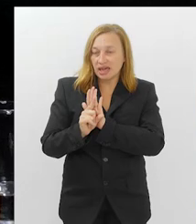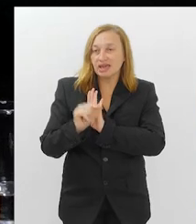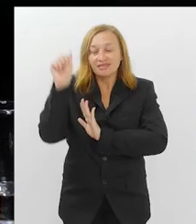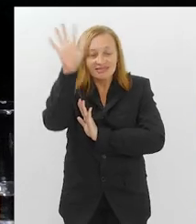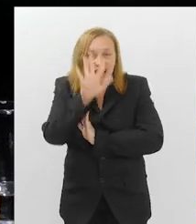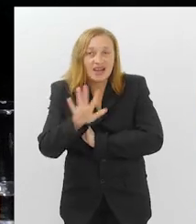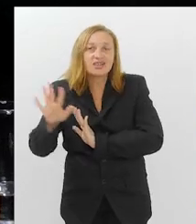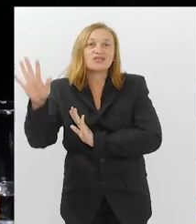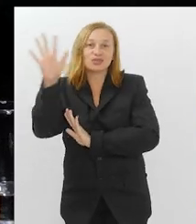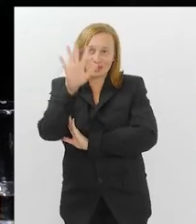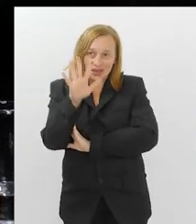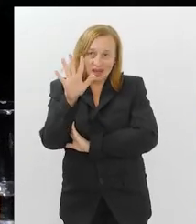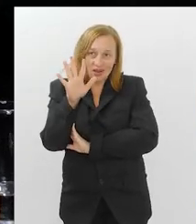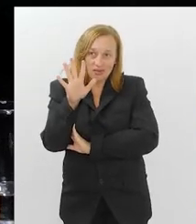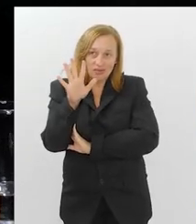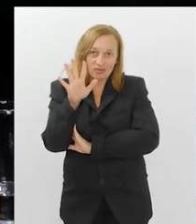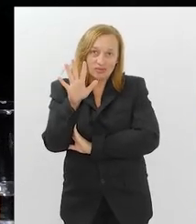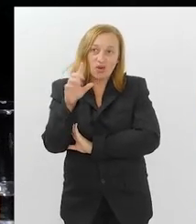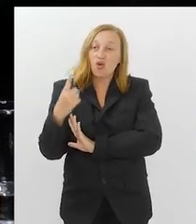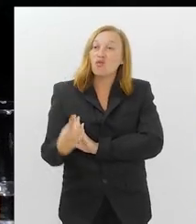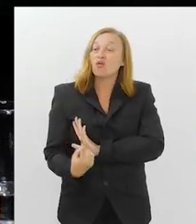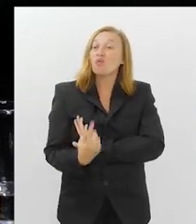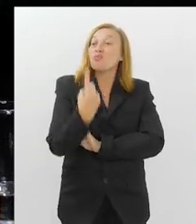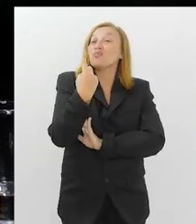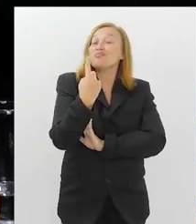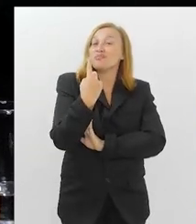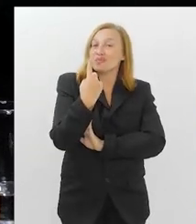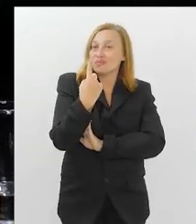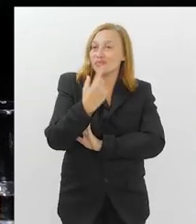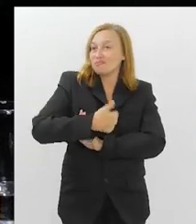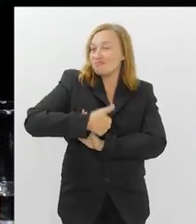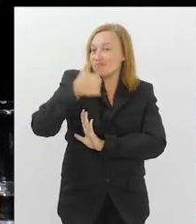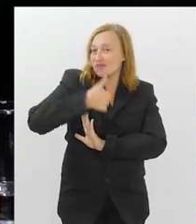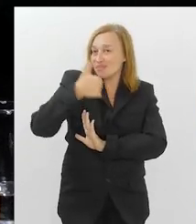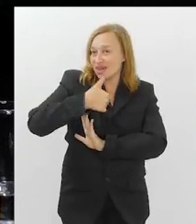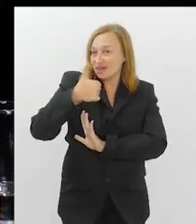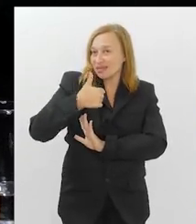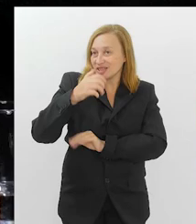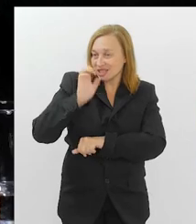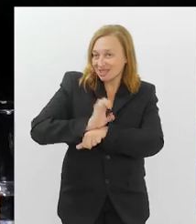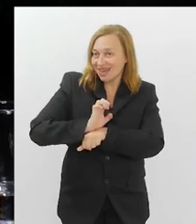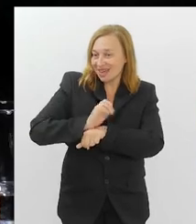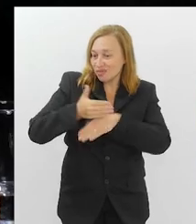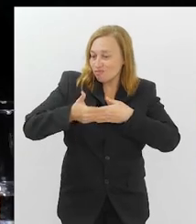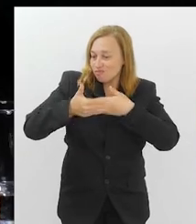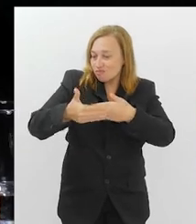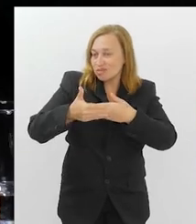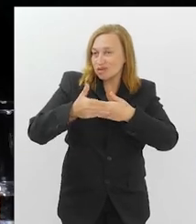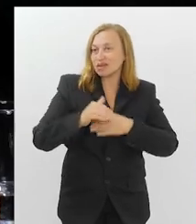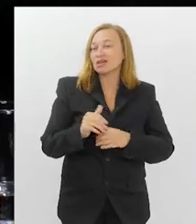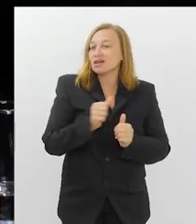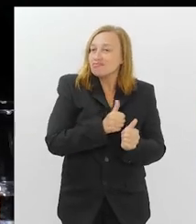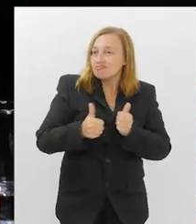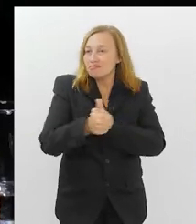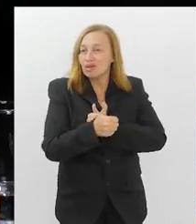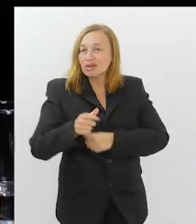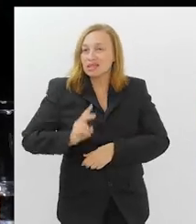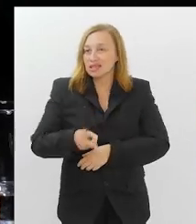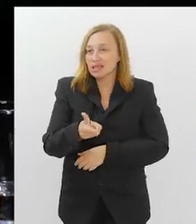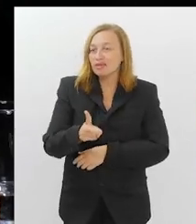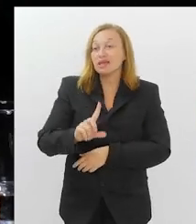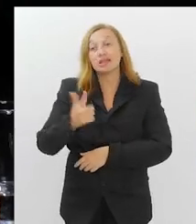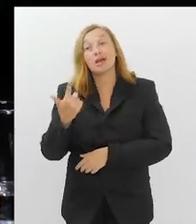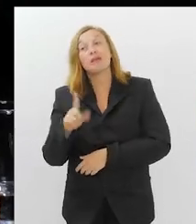primeira lei nacional, eu digo a nível nacional, porque foi o único, primeiro estado que deu o pontapé inicial, nosso estado sempre